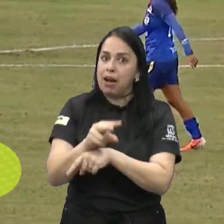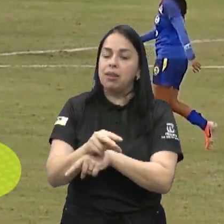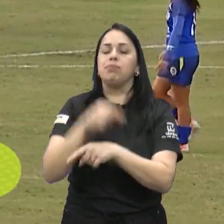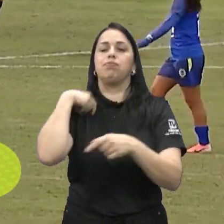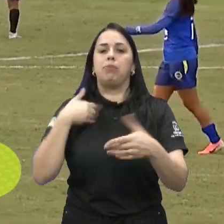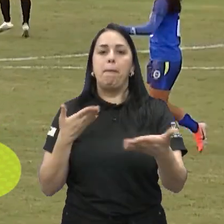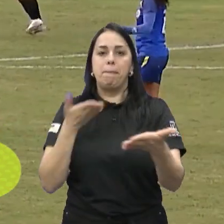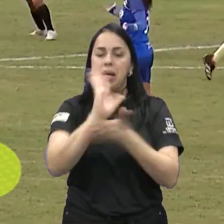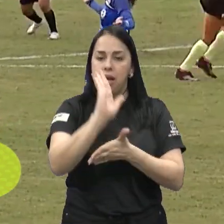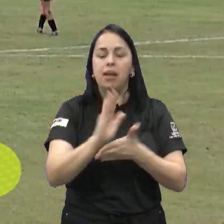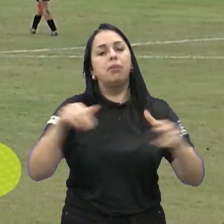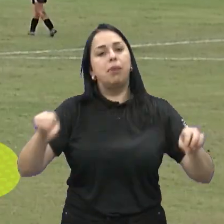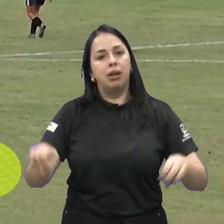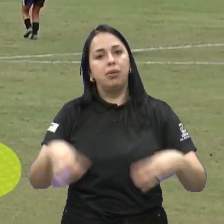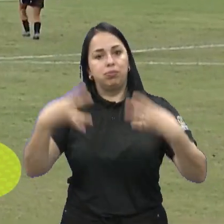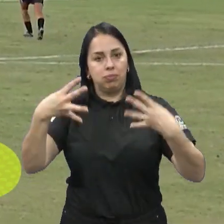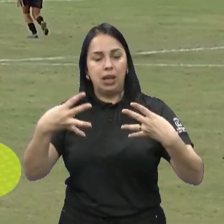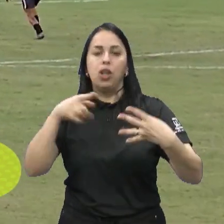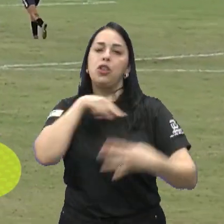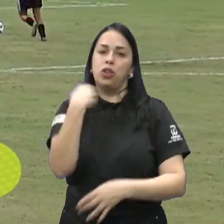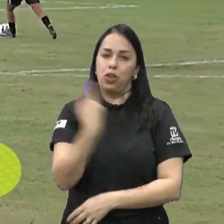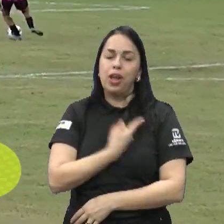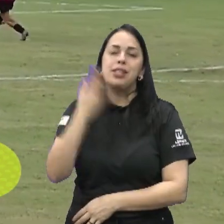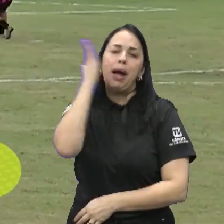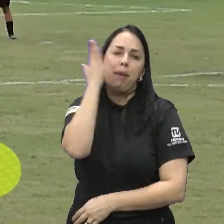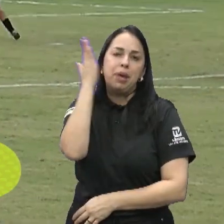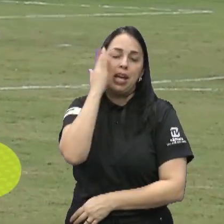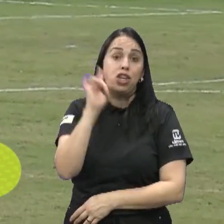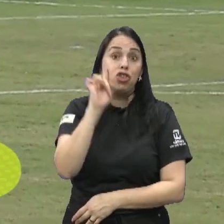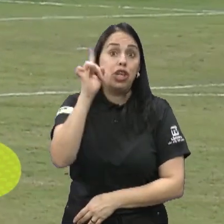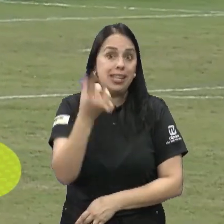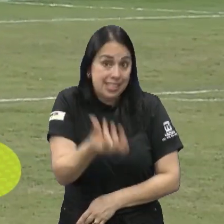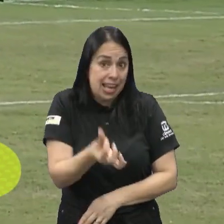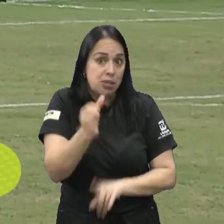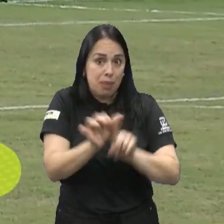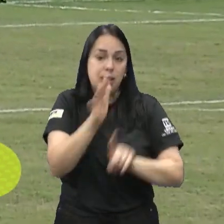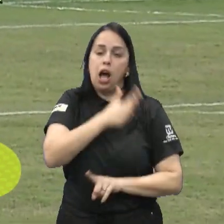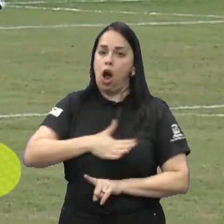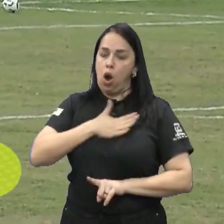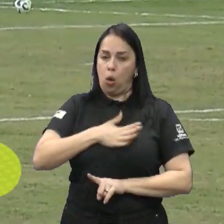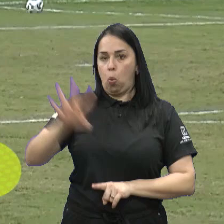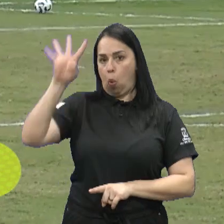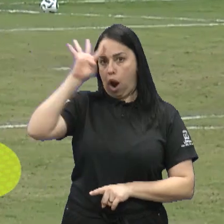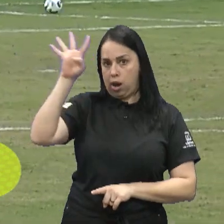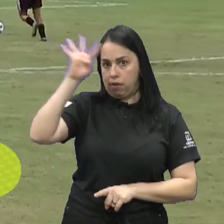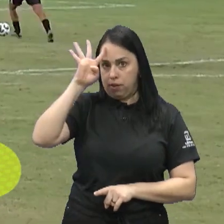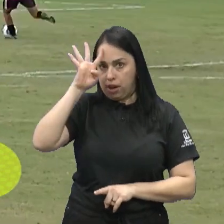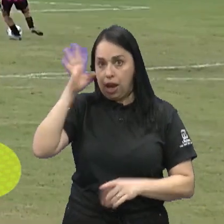já sabia que a partida seria realizada no dia 6 de agosto, uma quarta-feira, e o